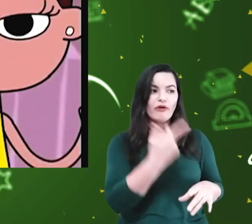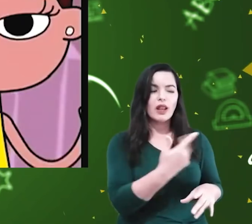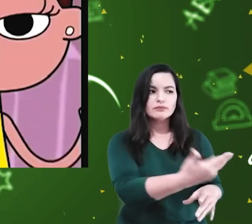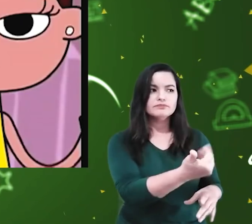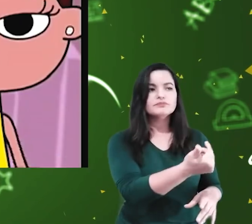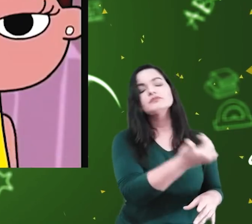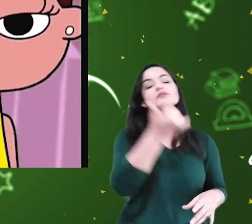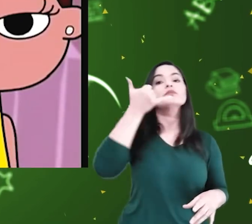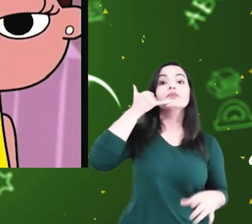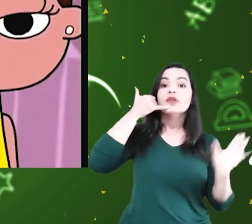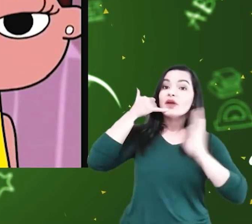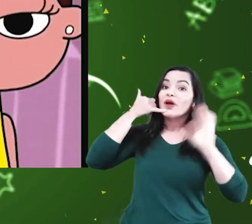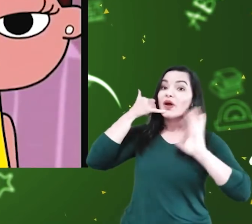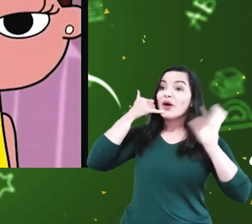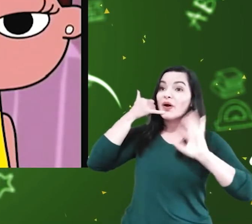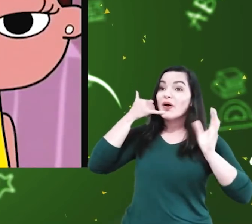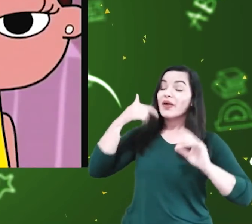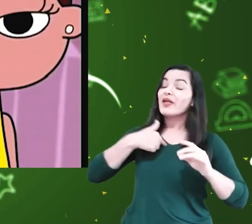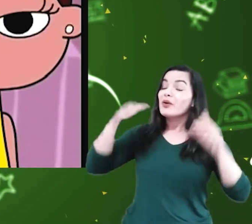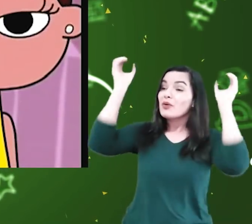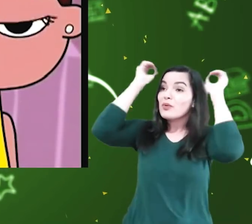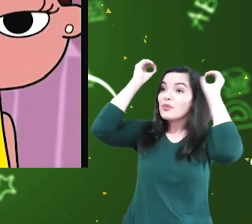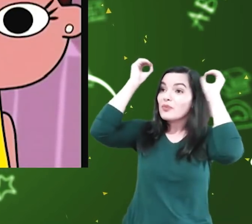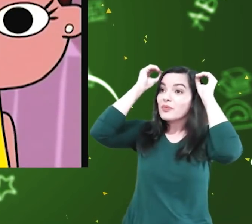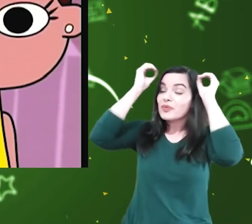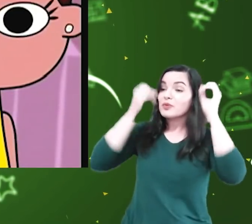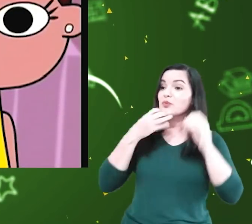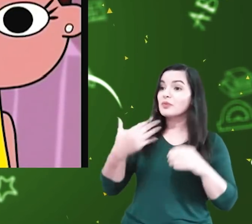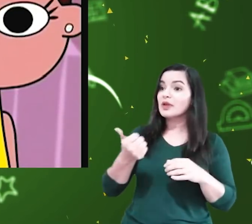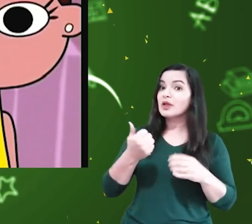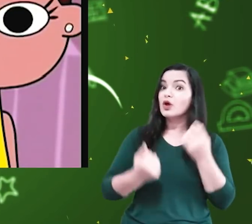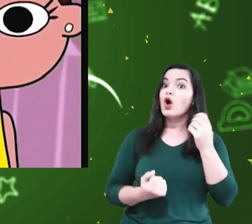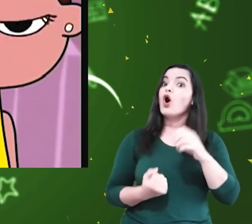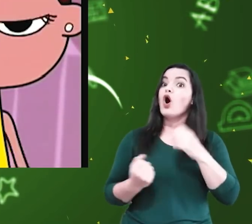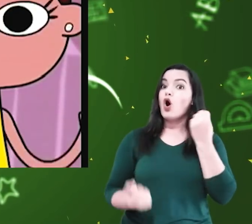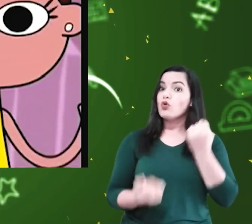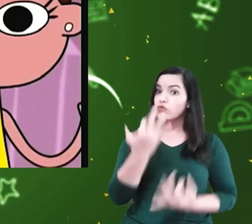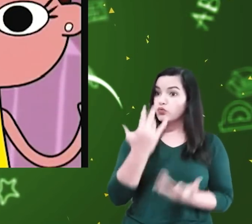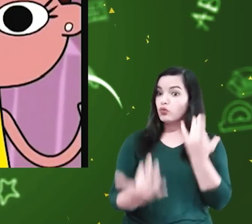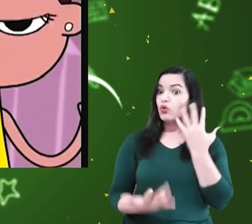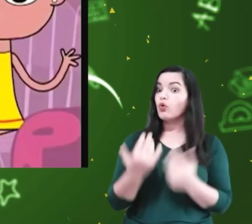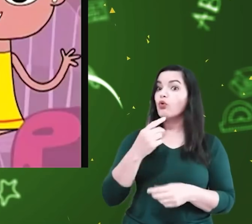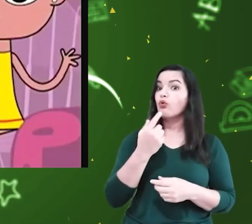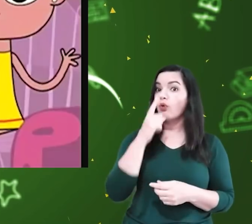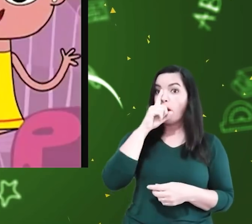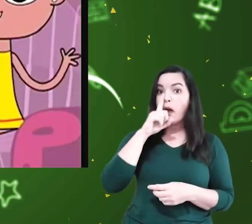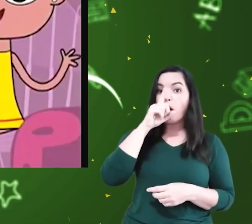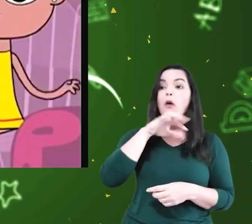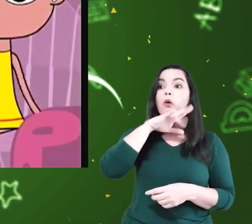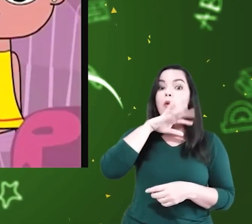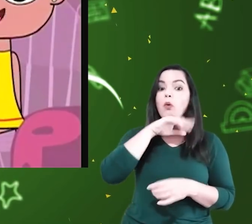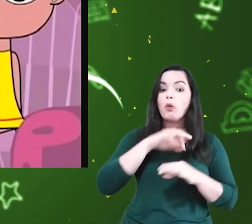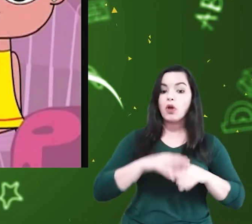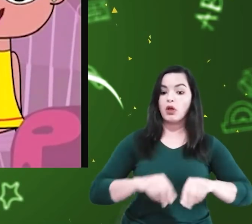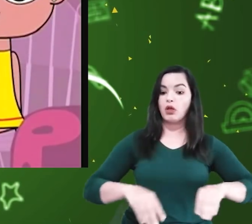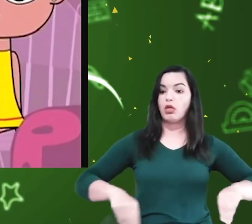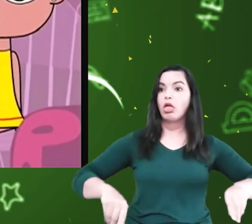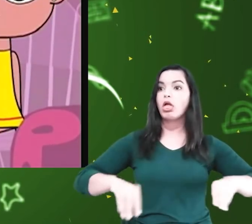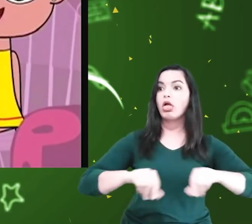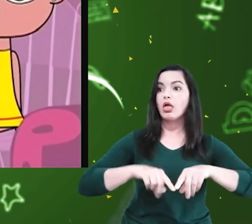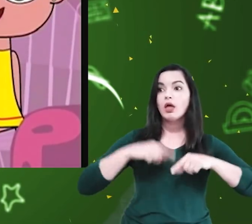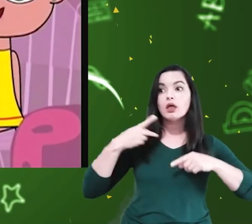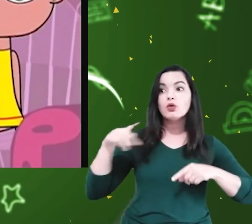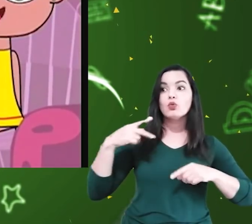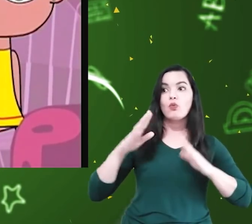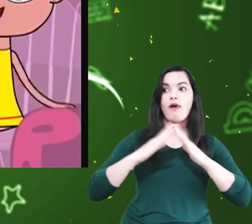seu Antônio. É a Bia, neta do Aristeu. Fogo faz muito mal pro solo, sabia? Nunca mais vai crescer nenhuma plantinha no